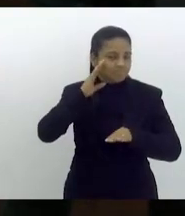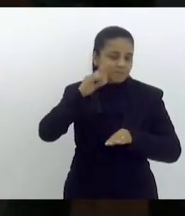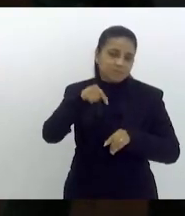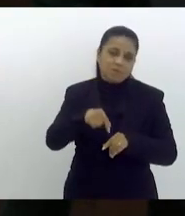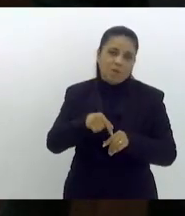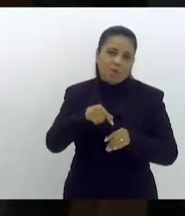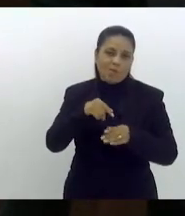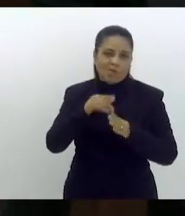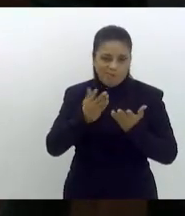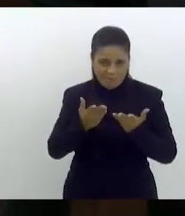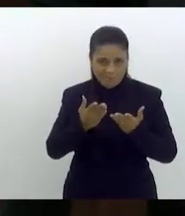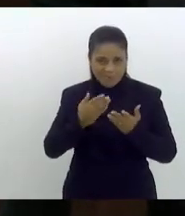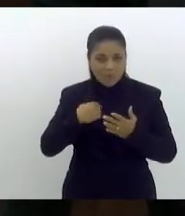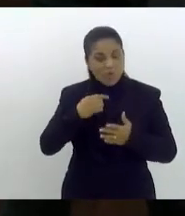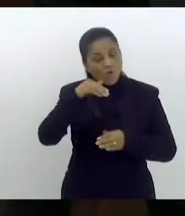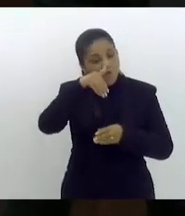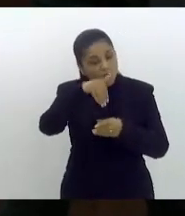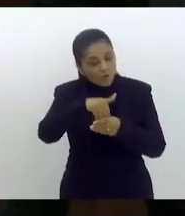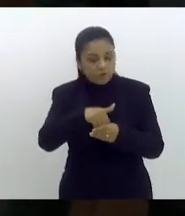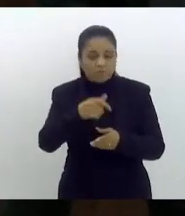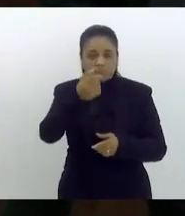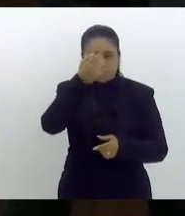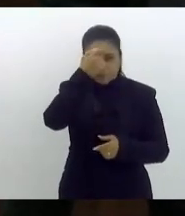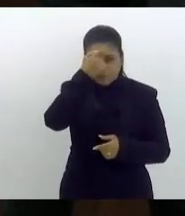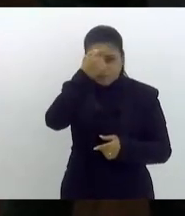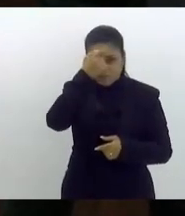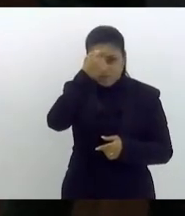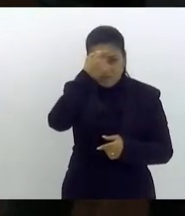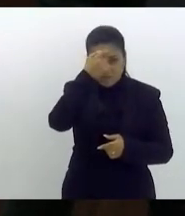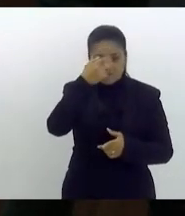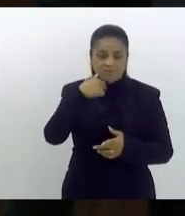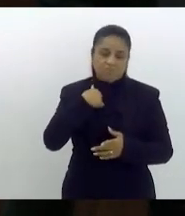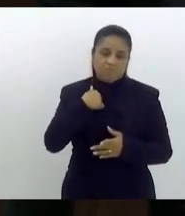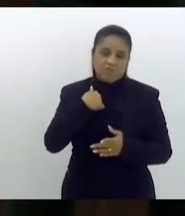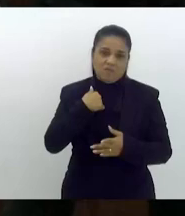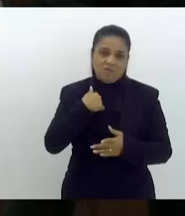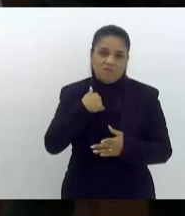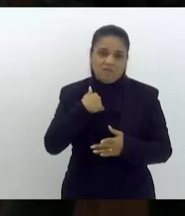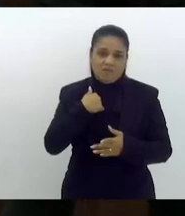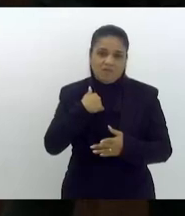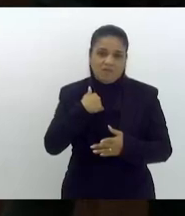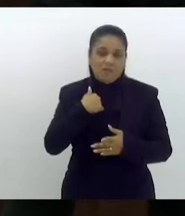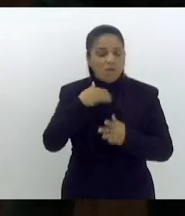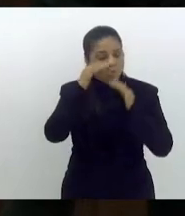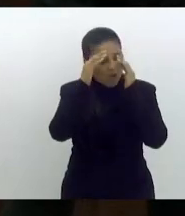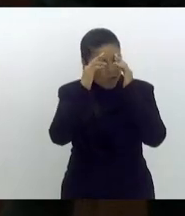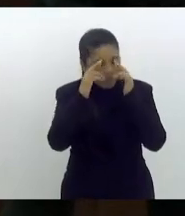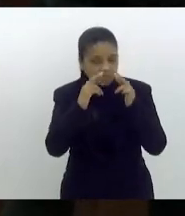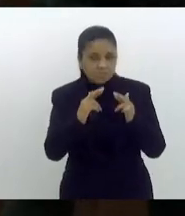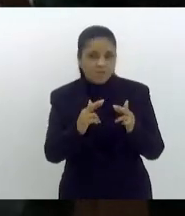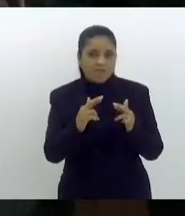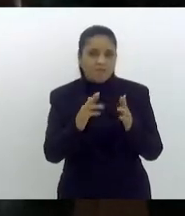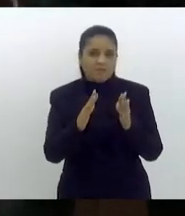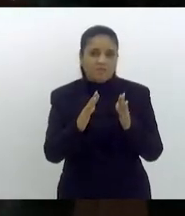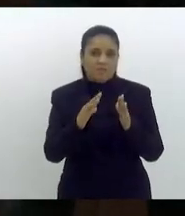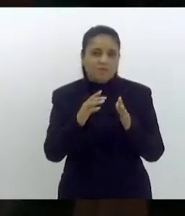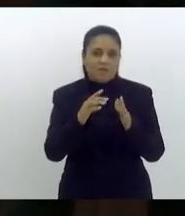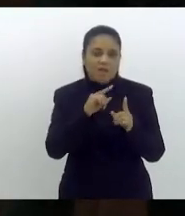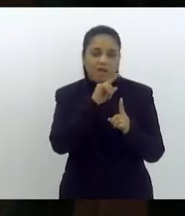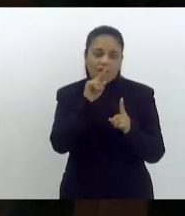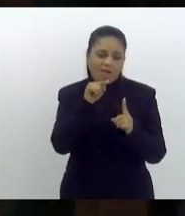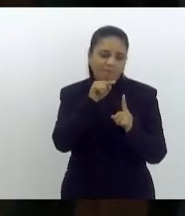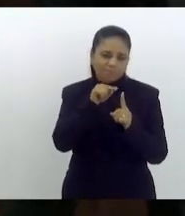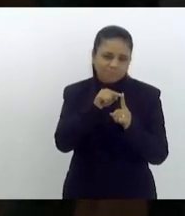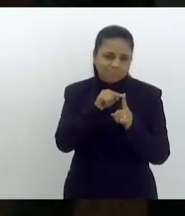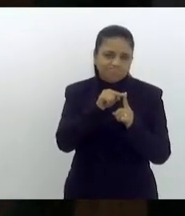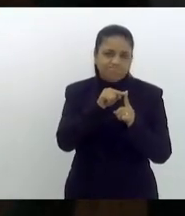com muita consciência que ninguém vai ferir aquilo que eu acredito mas com muito respeito mais uma vez a intenção acho